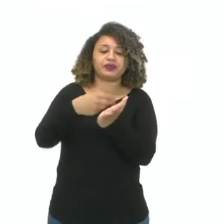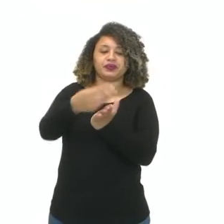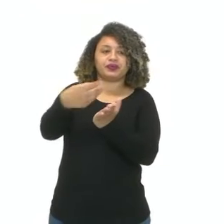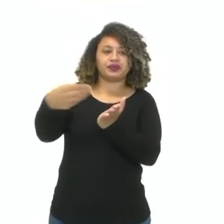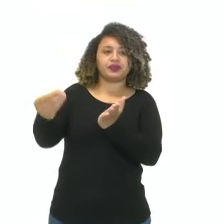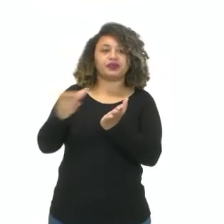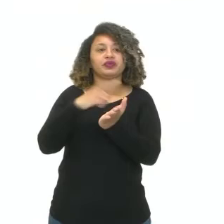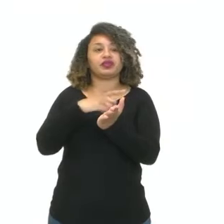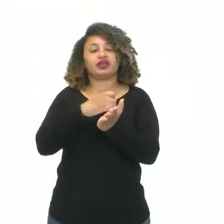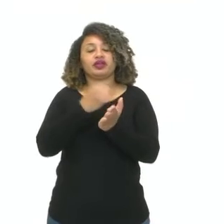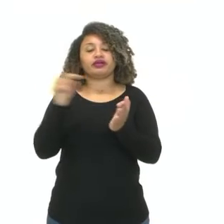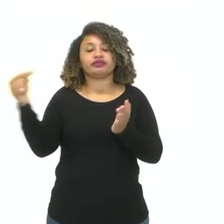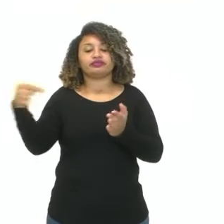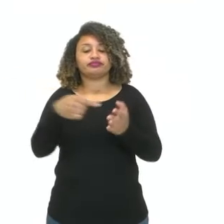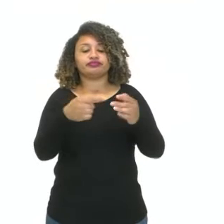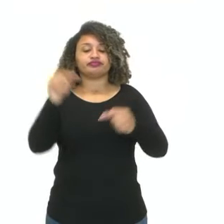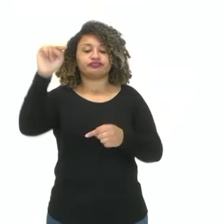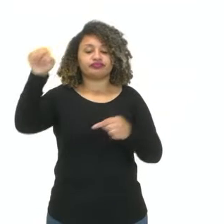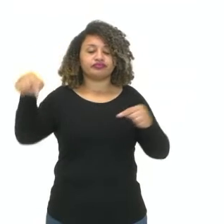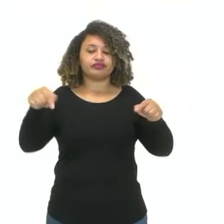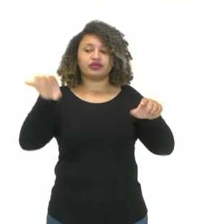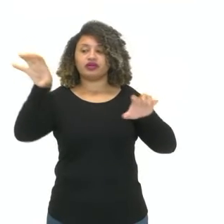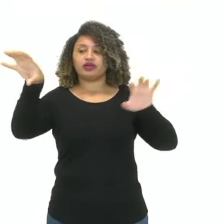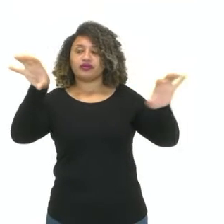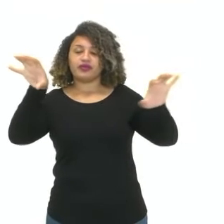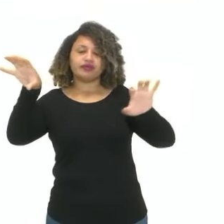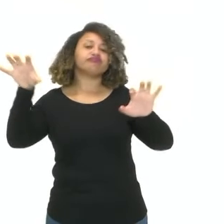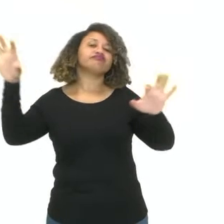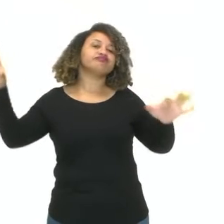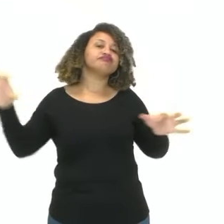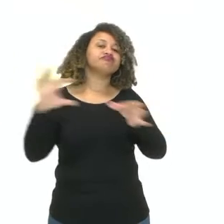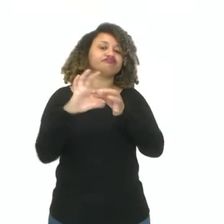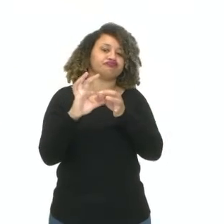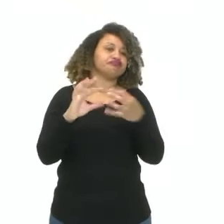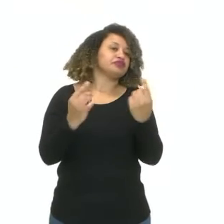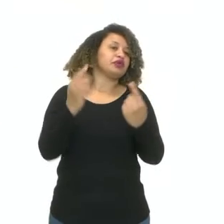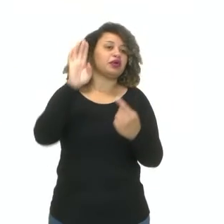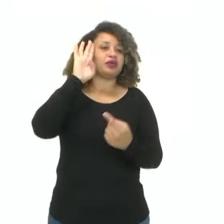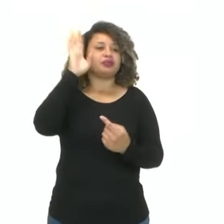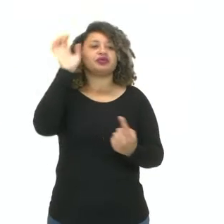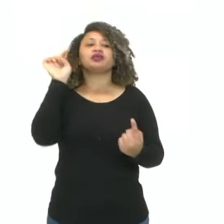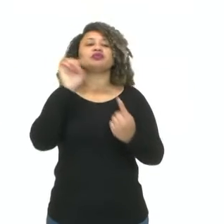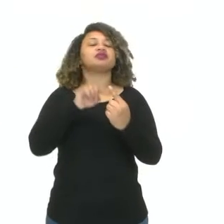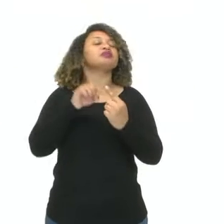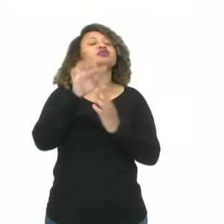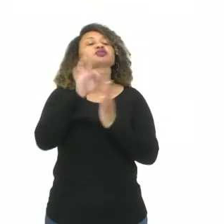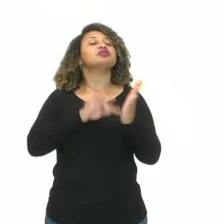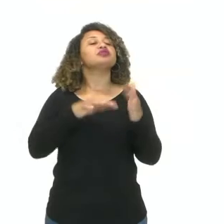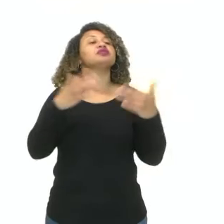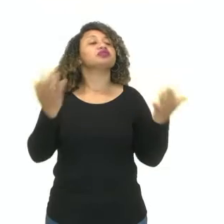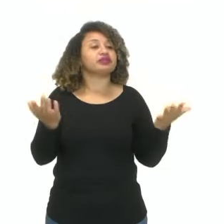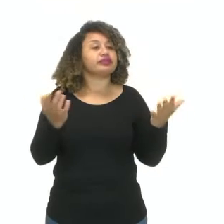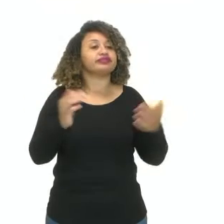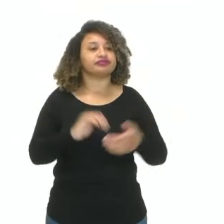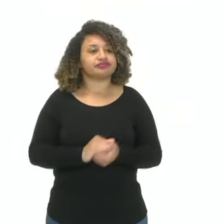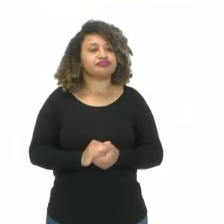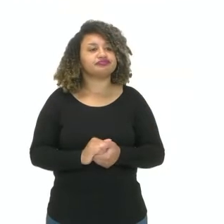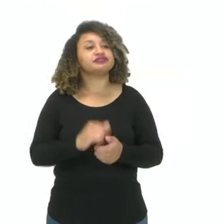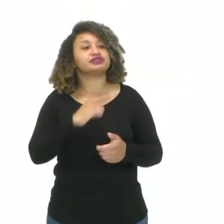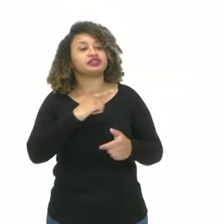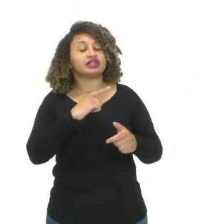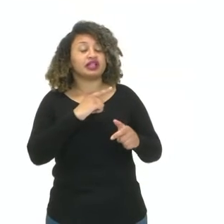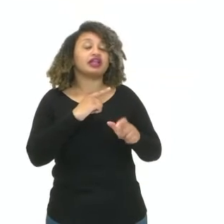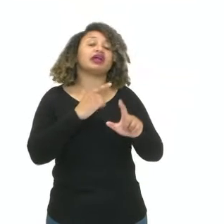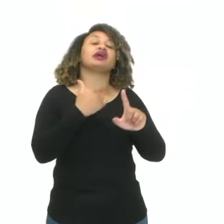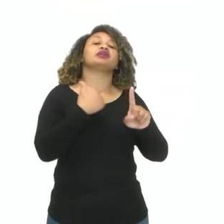apresenta alguns traços ligando os continentes. Qual o principal objetivo do texto? Refletindo sobre a linguagem